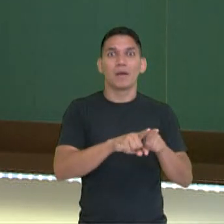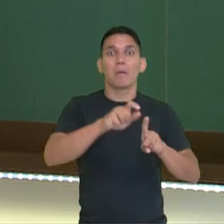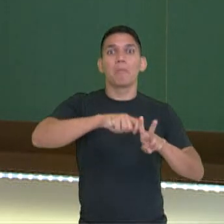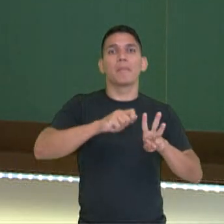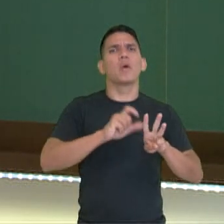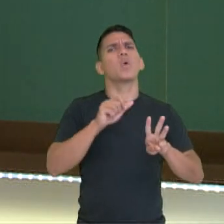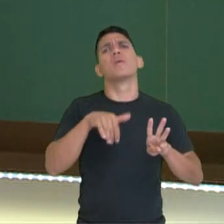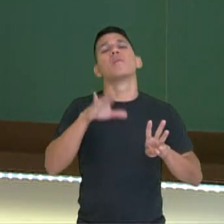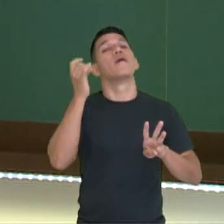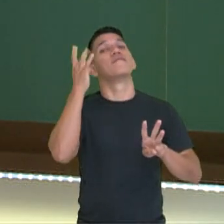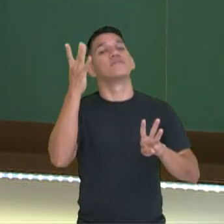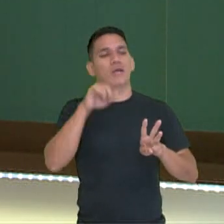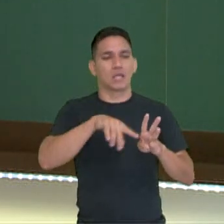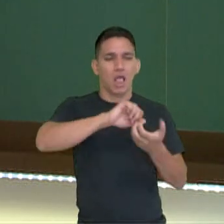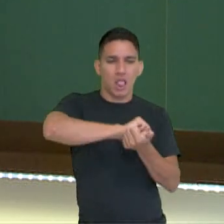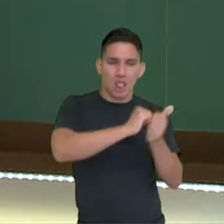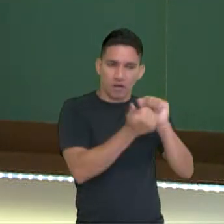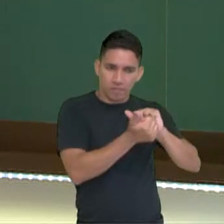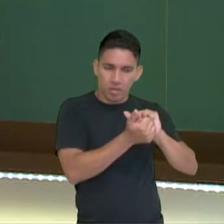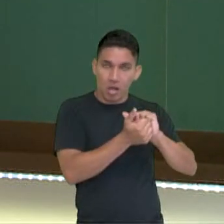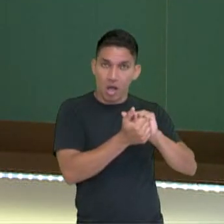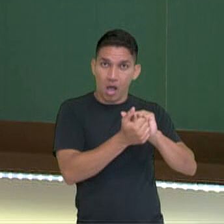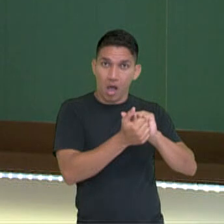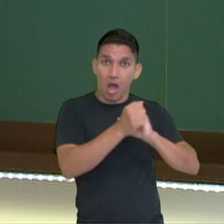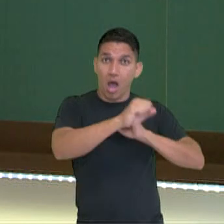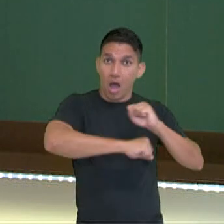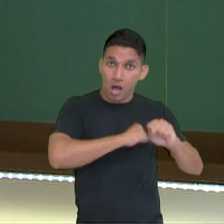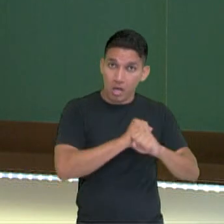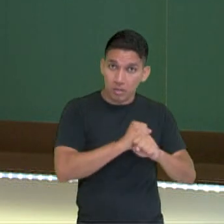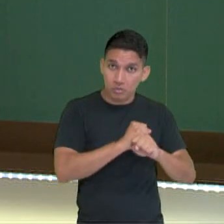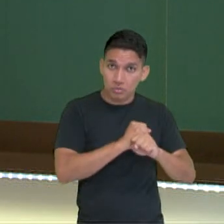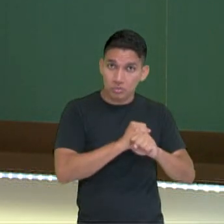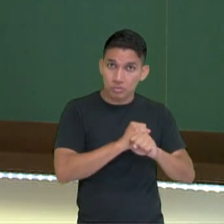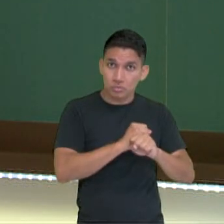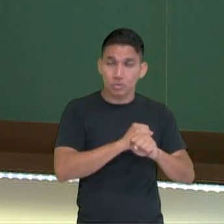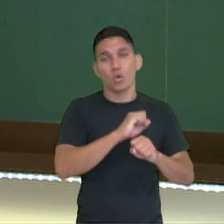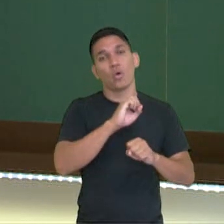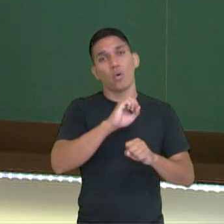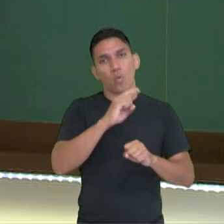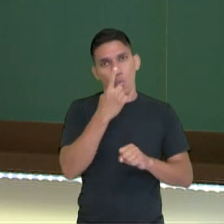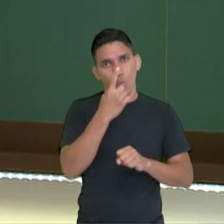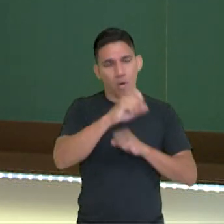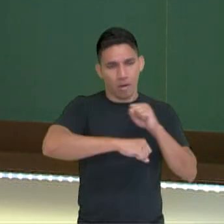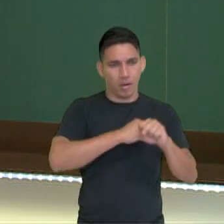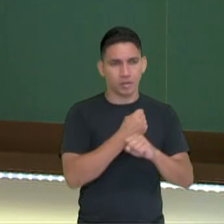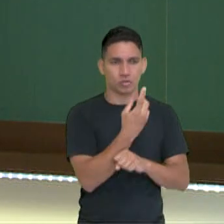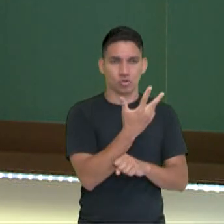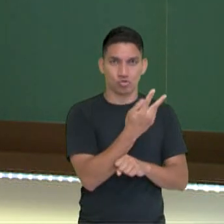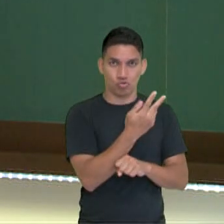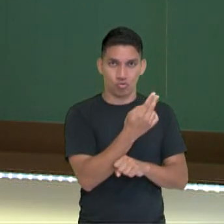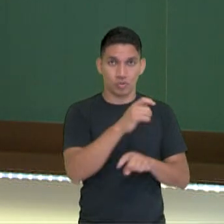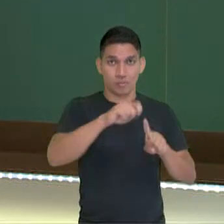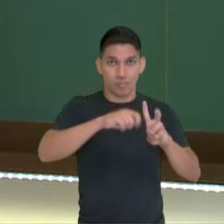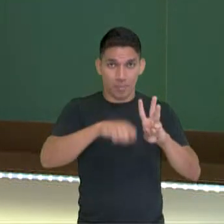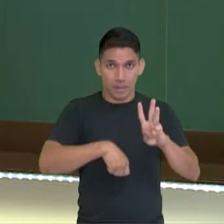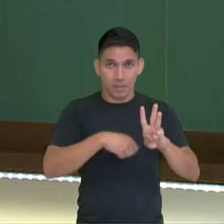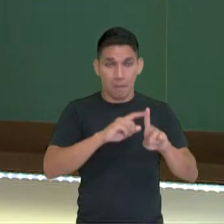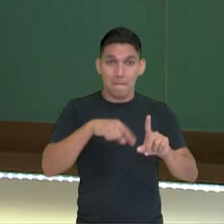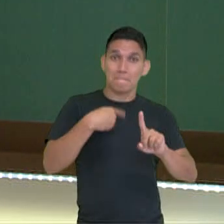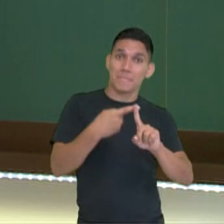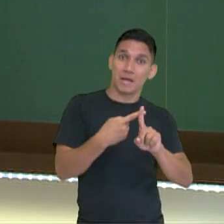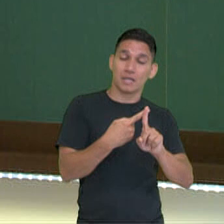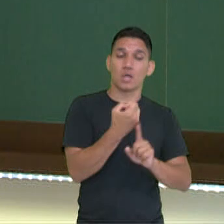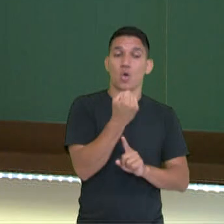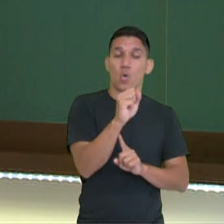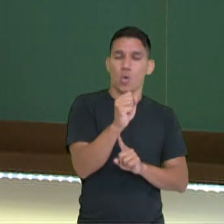mais fácil? Transformar tudo em anos. 1 ano, 12 meses, mais 8 meses, 20 meses. Por que é mais